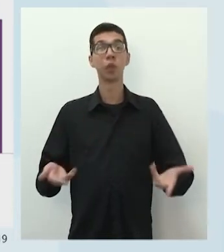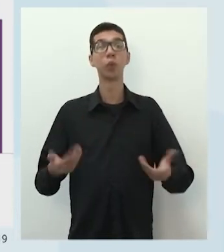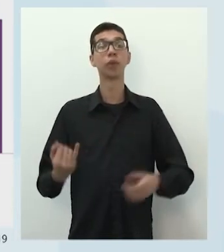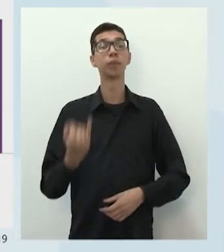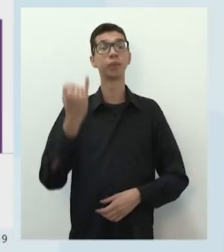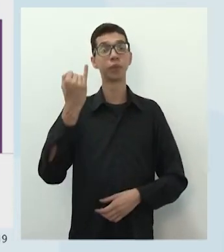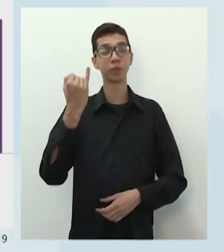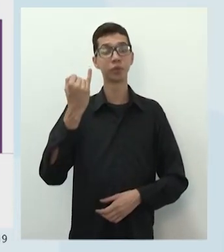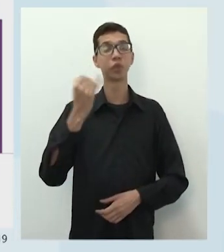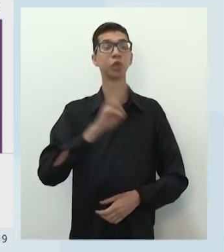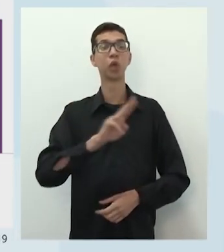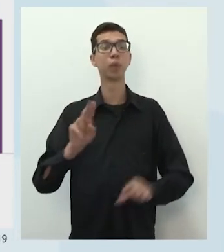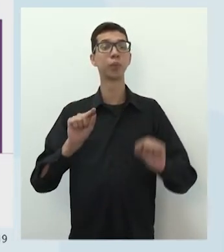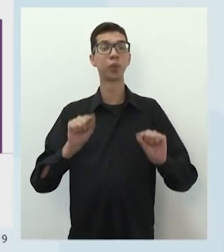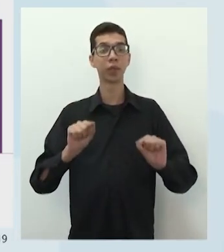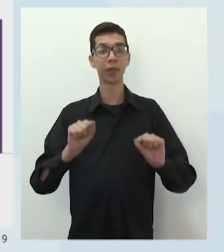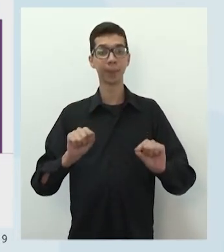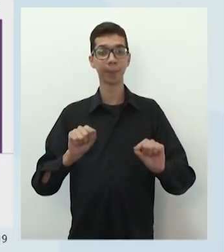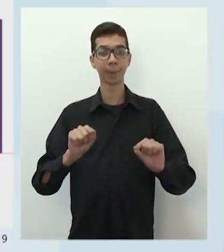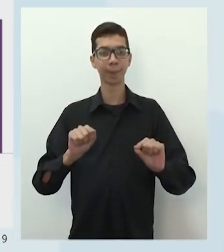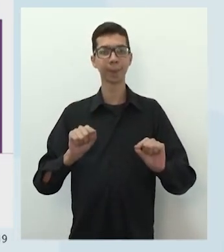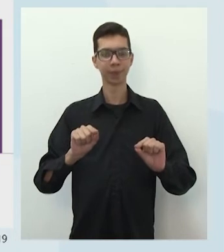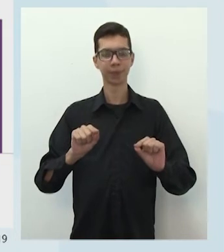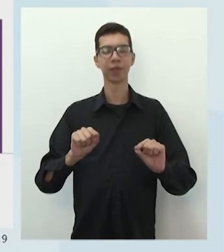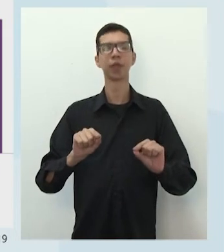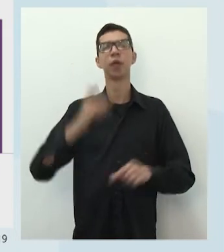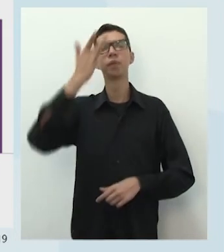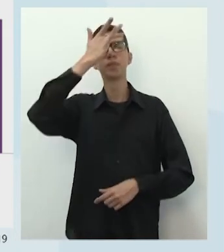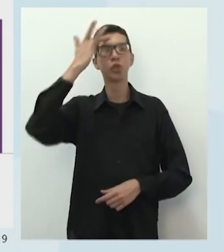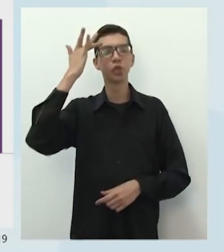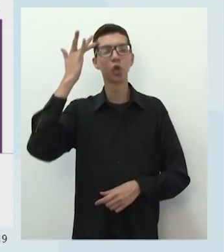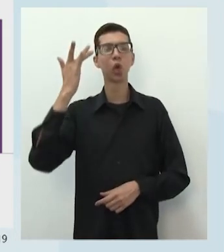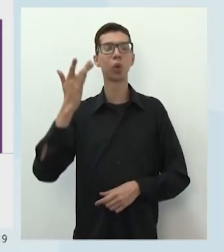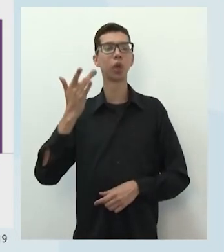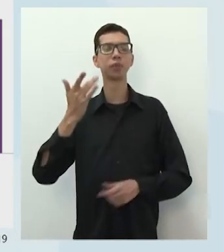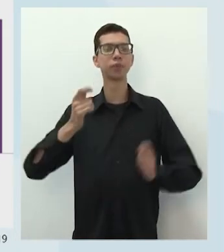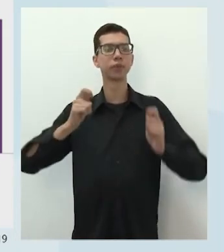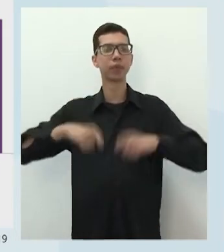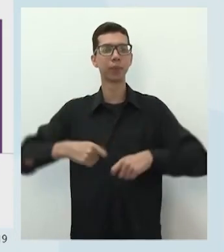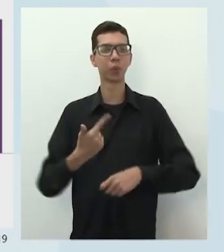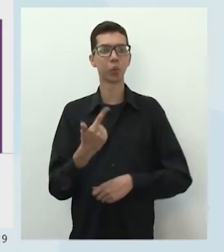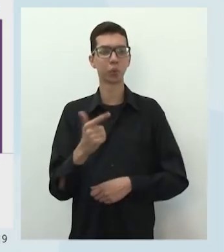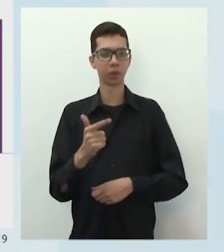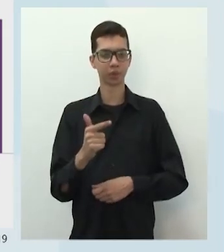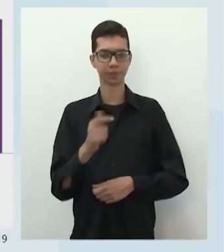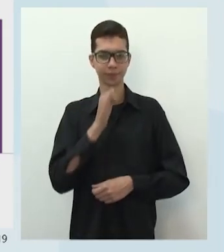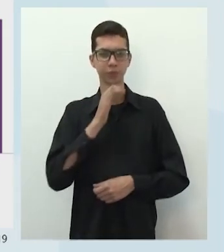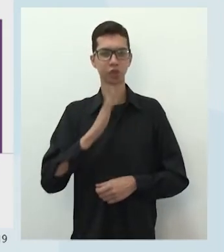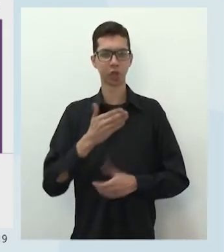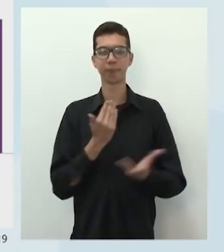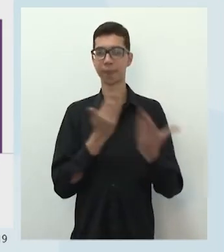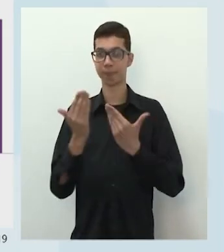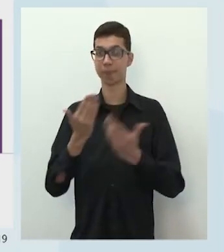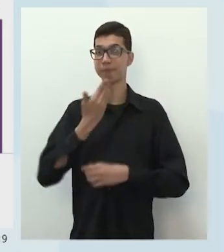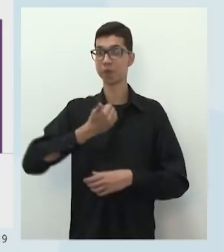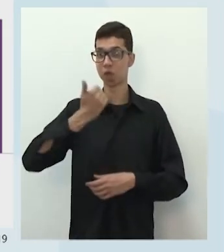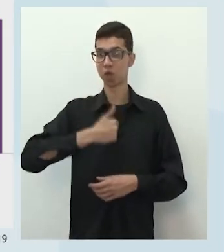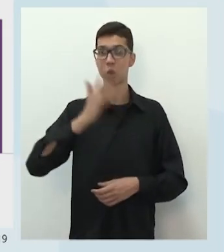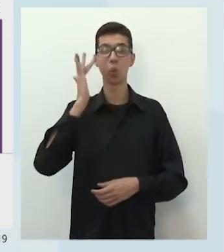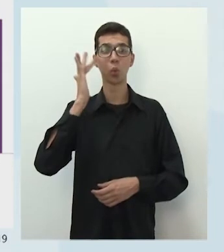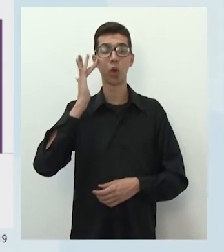à internet. Mas eu não quero que você olhe dessa maneira, não. Olha que 11% não tem. 11% ainda não tem. Moramos